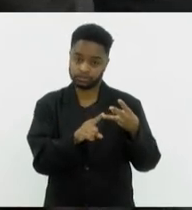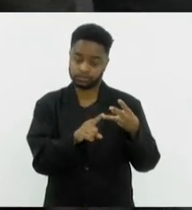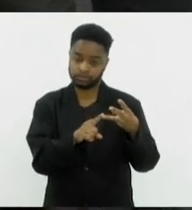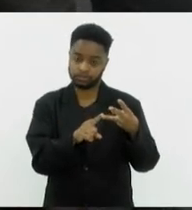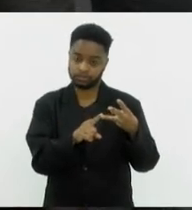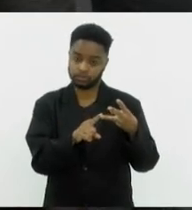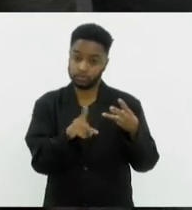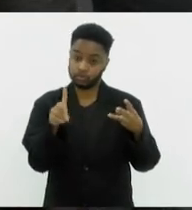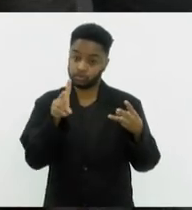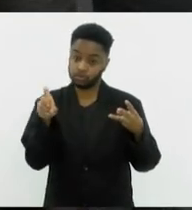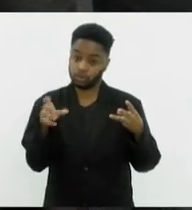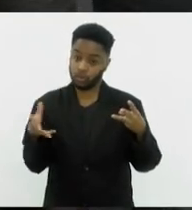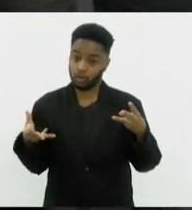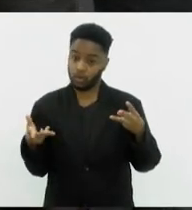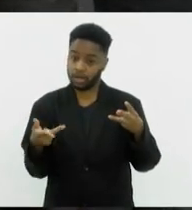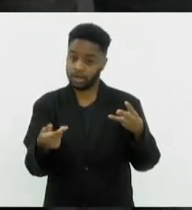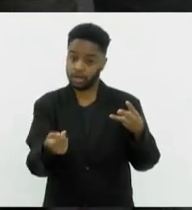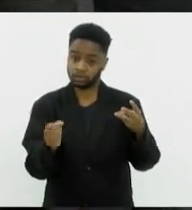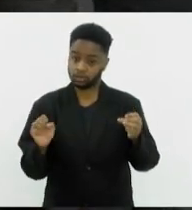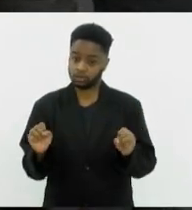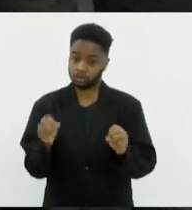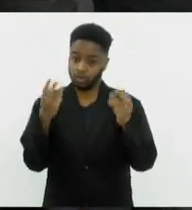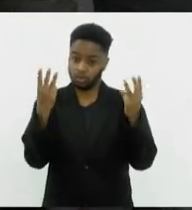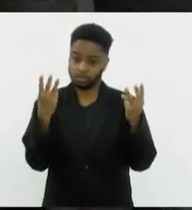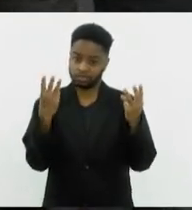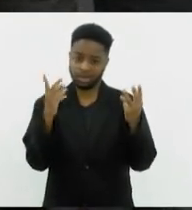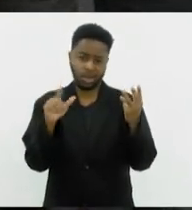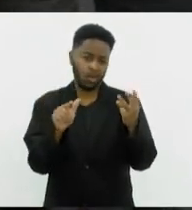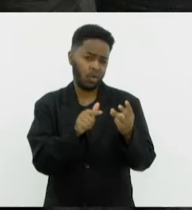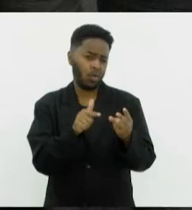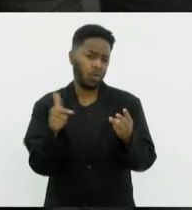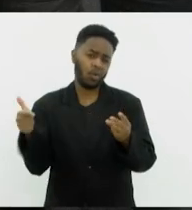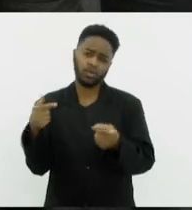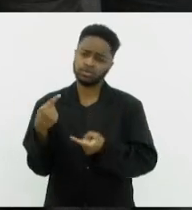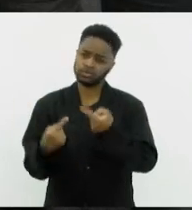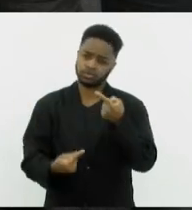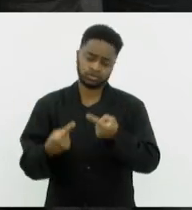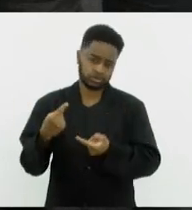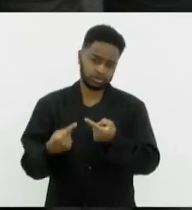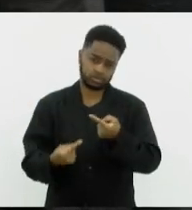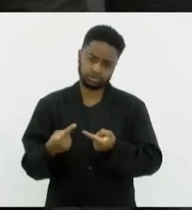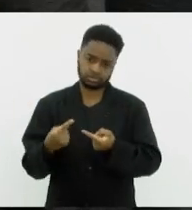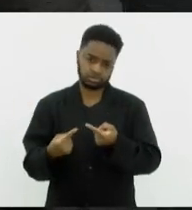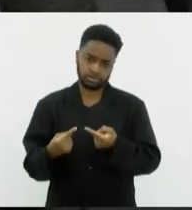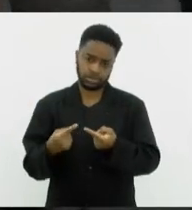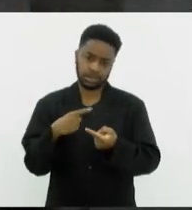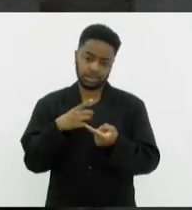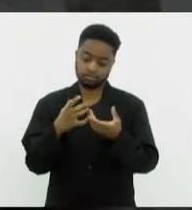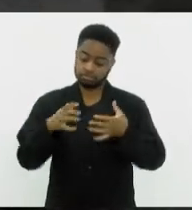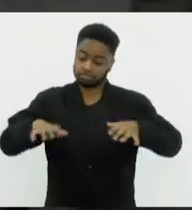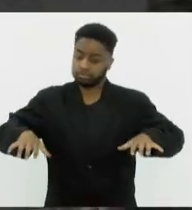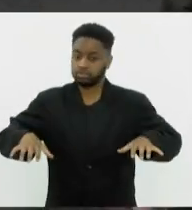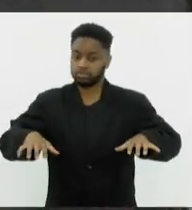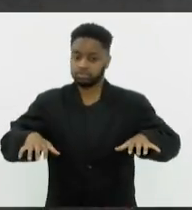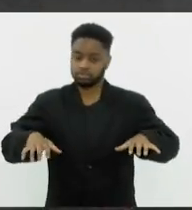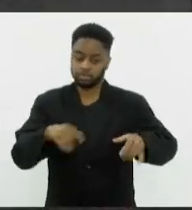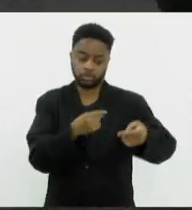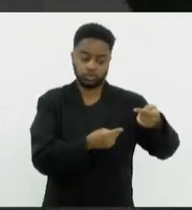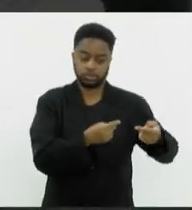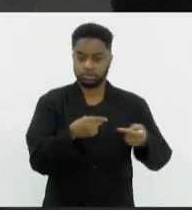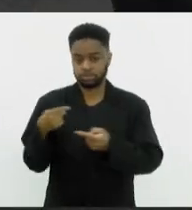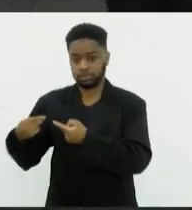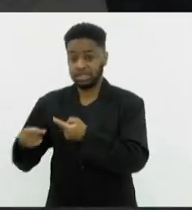à qualidade do show da Madonna, aí é um outro debate. São debates distintos. Quem